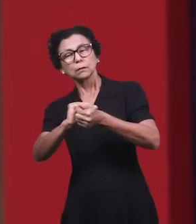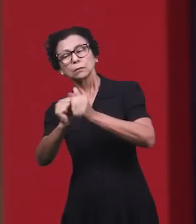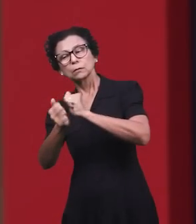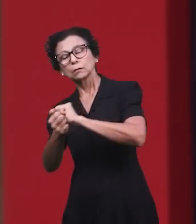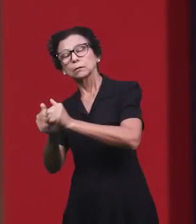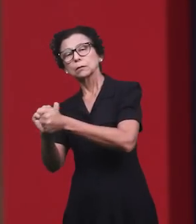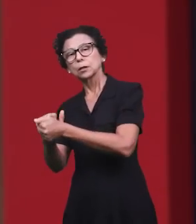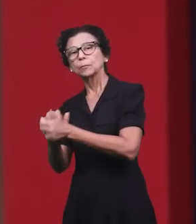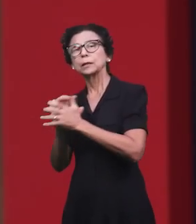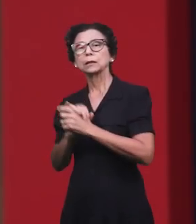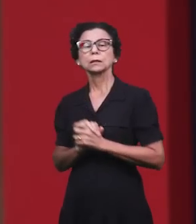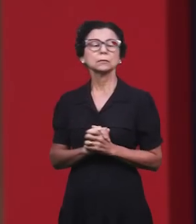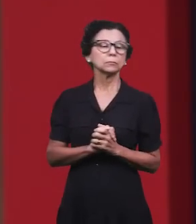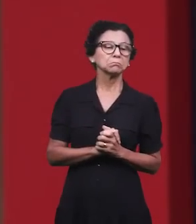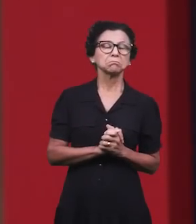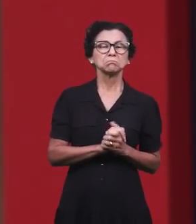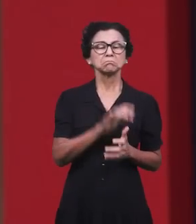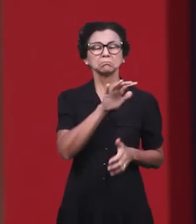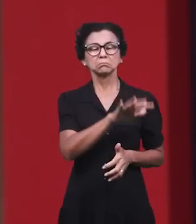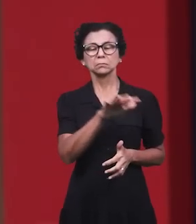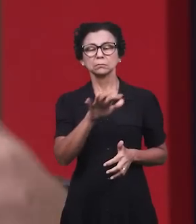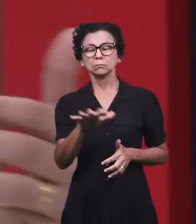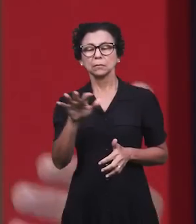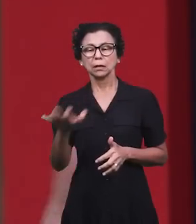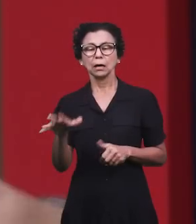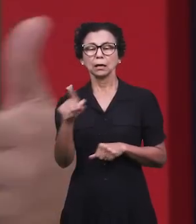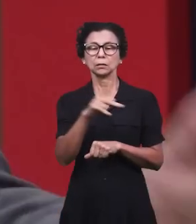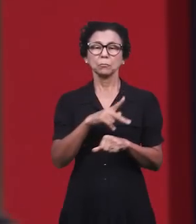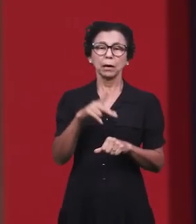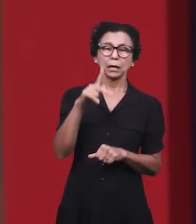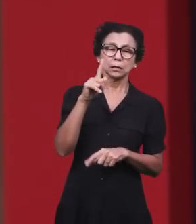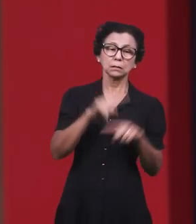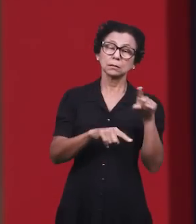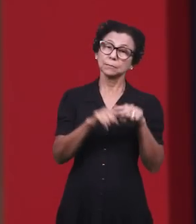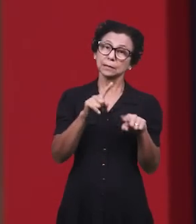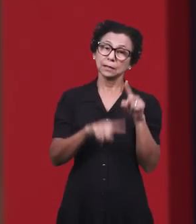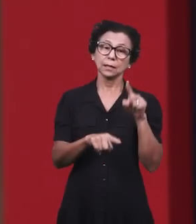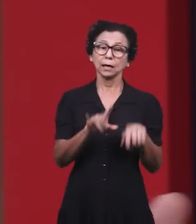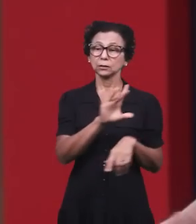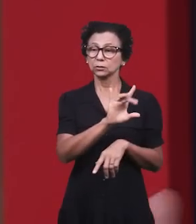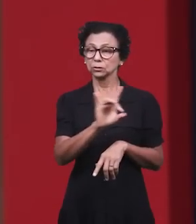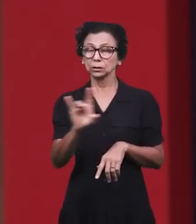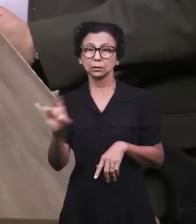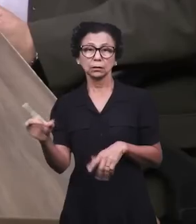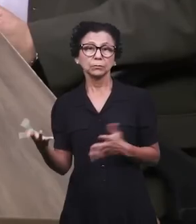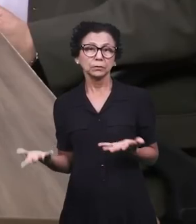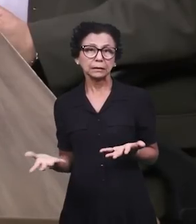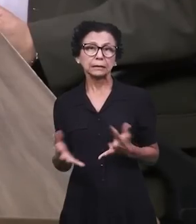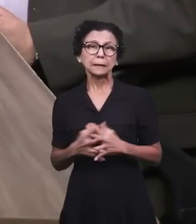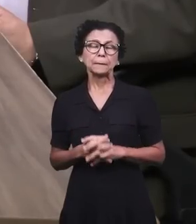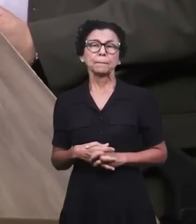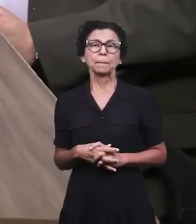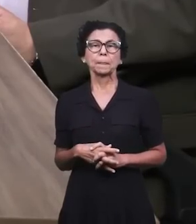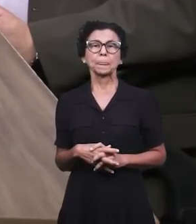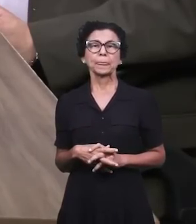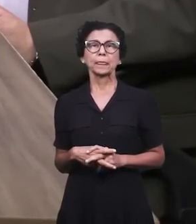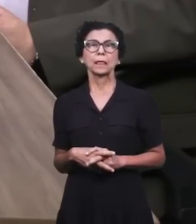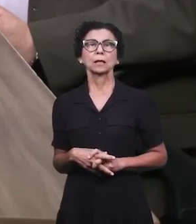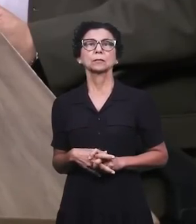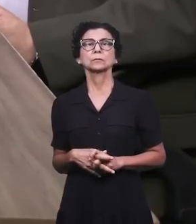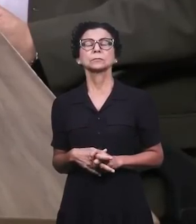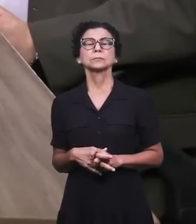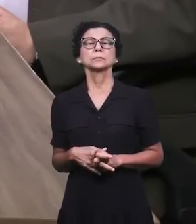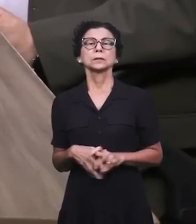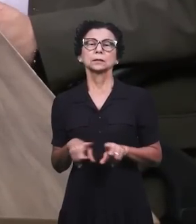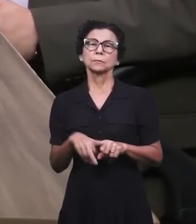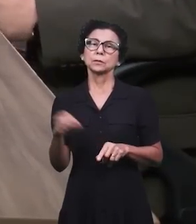a capacidade ali dos materiais e capacidade de know-how de construção, né? Muito